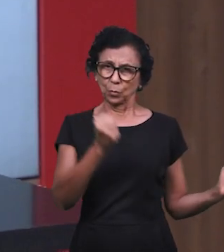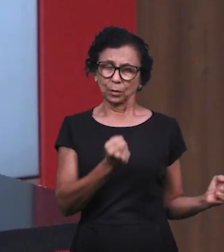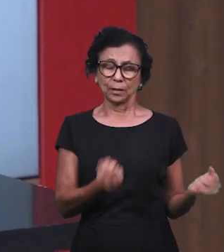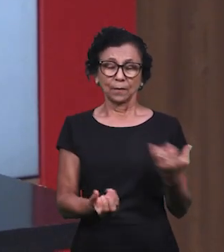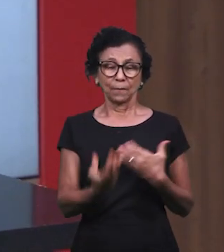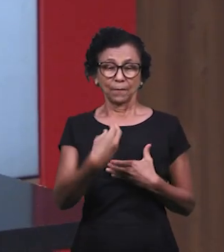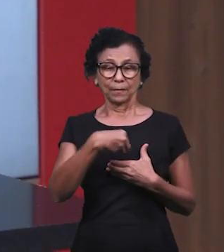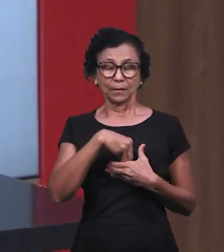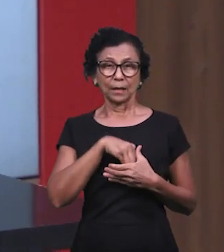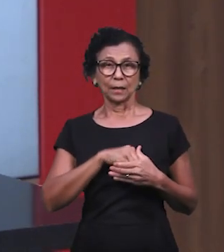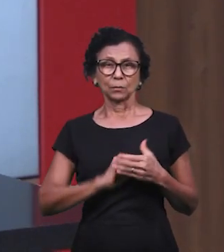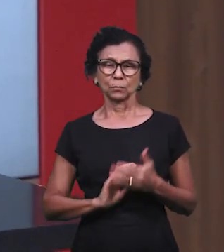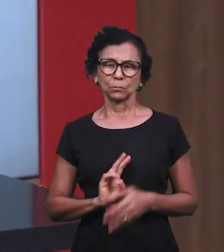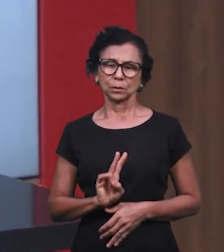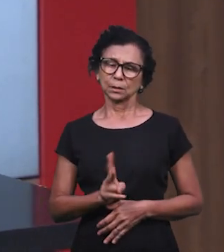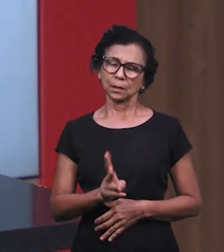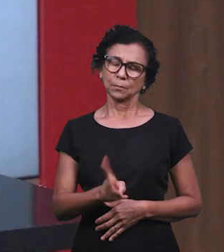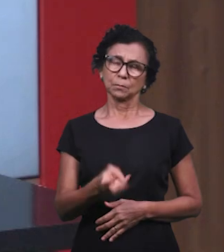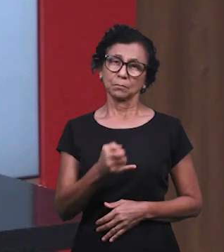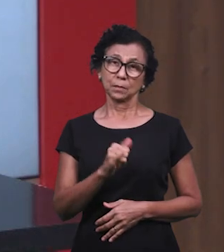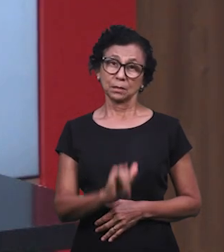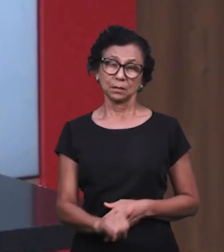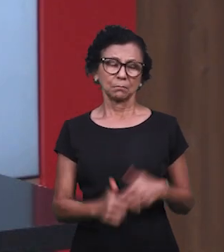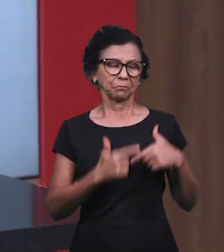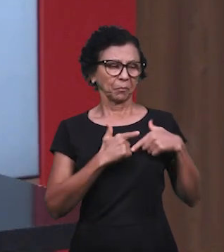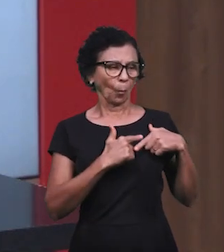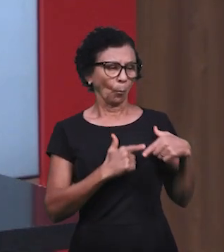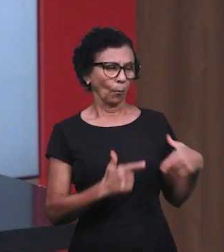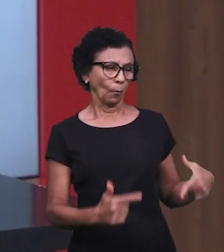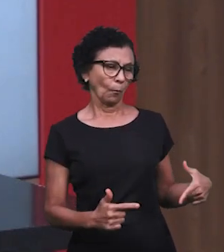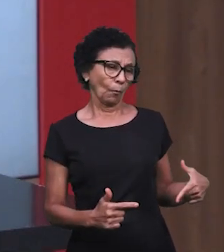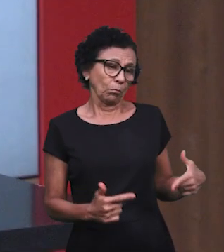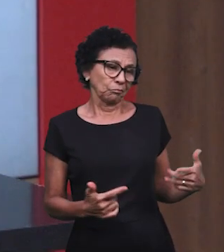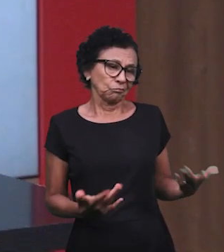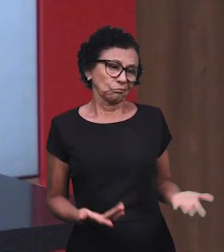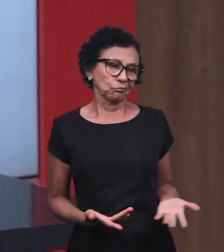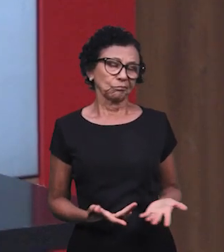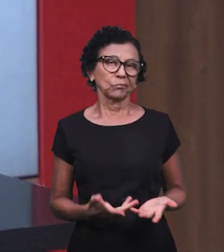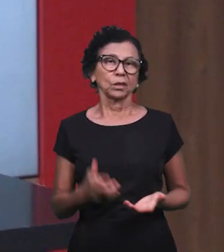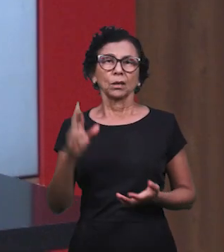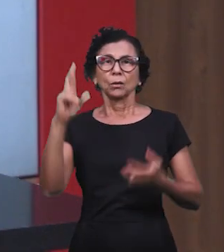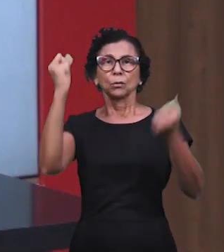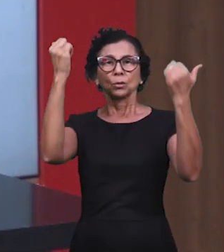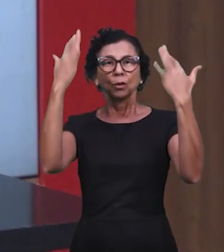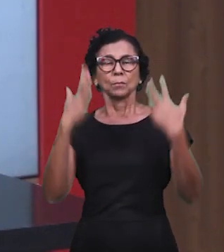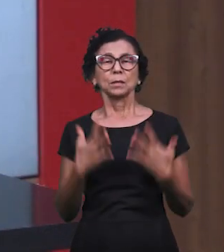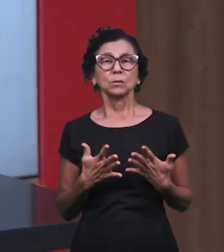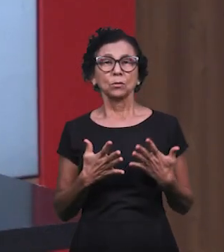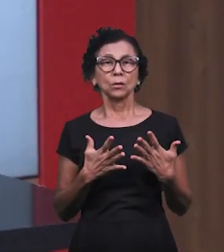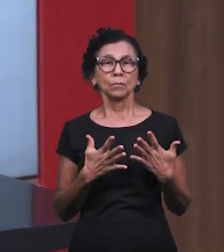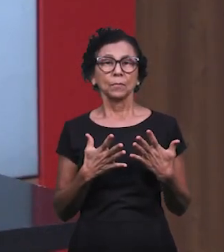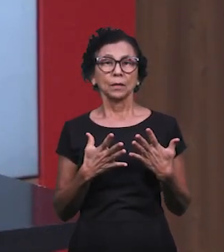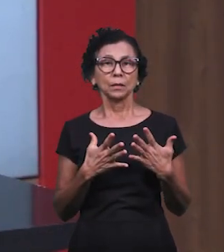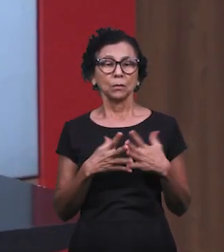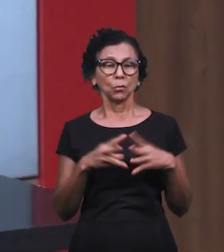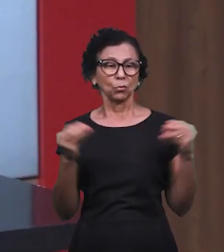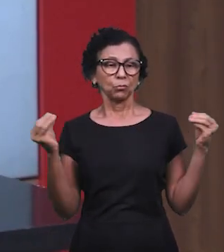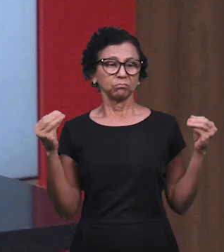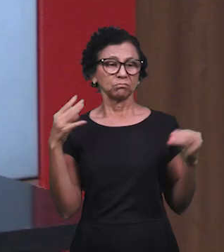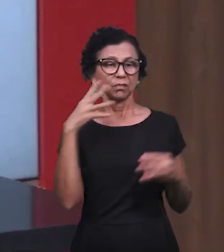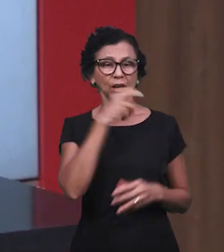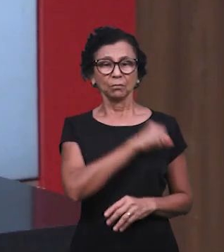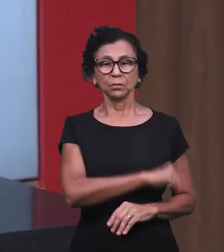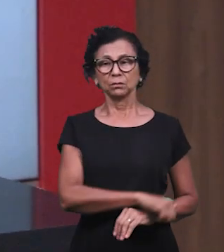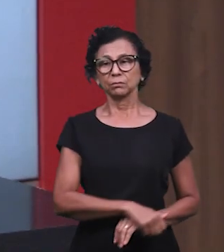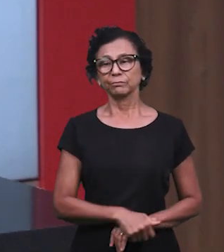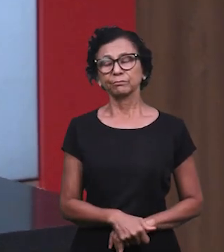vida e permanece. Mas se a gente tiver com o coração vazio, o Senhor abençoa e logo depois aquela bênção vai embora. E a gente não tem mais